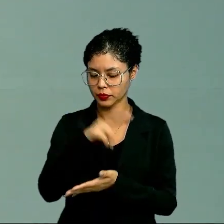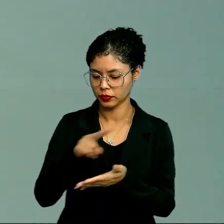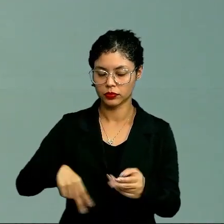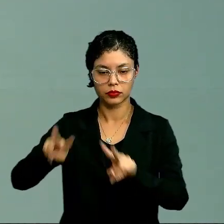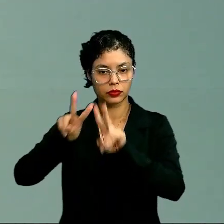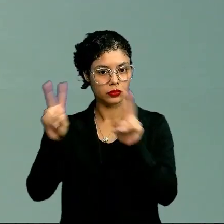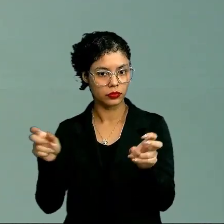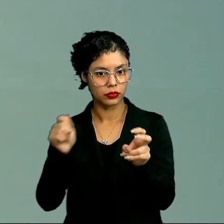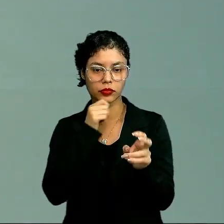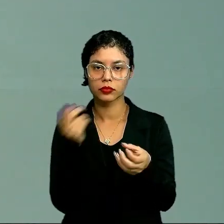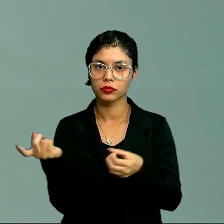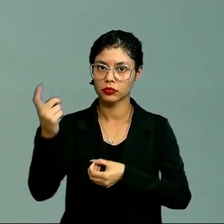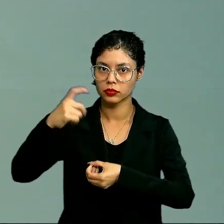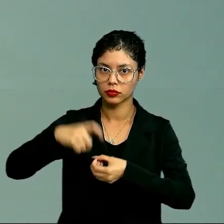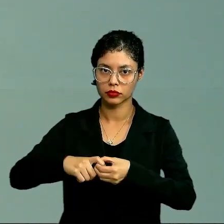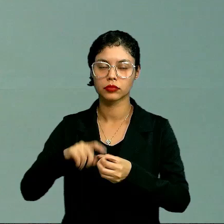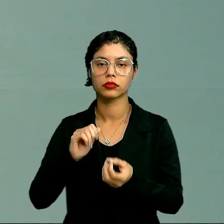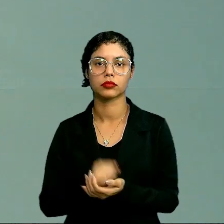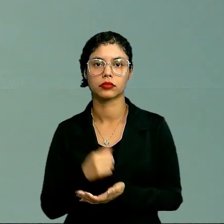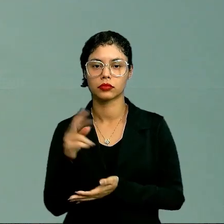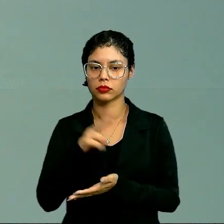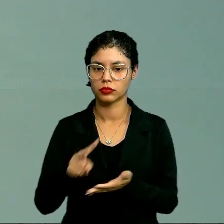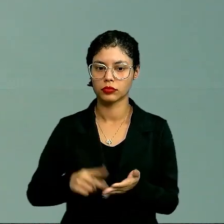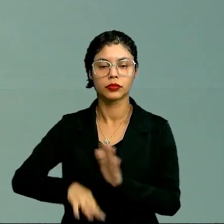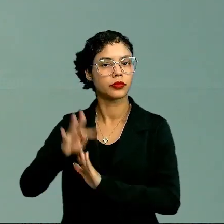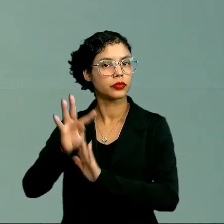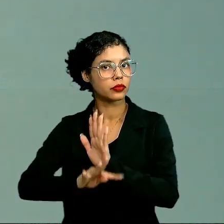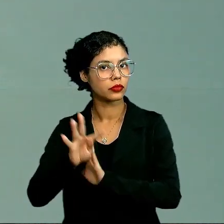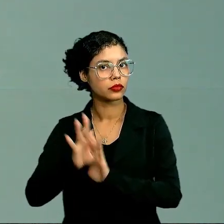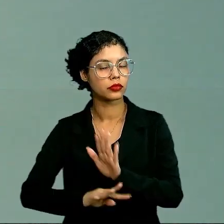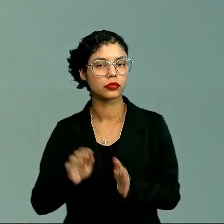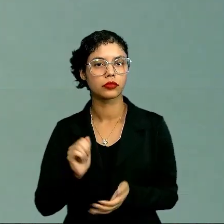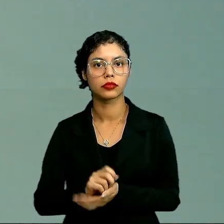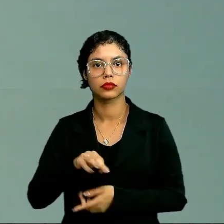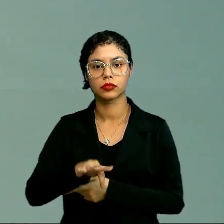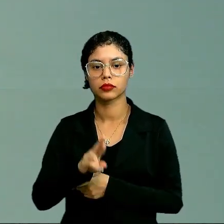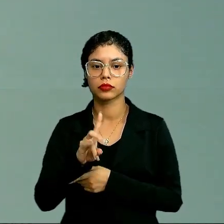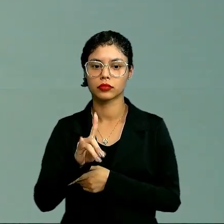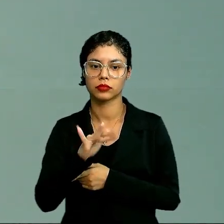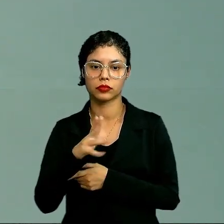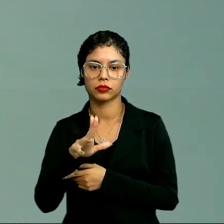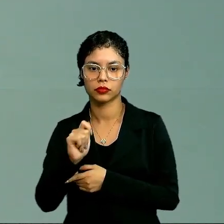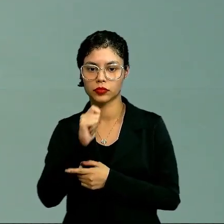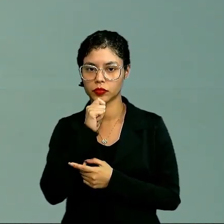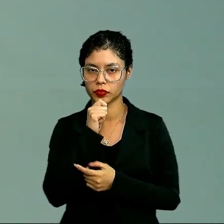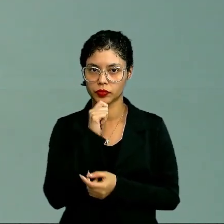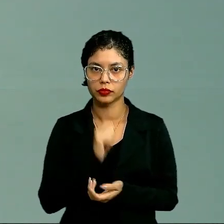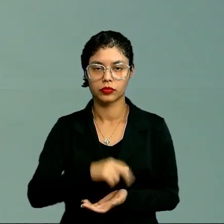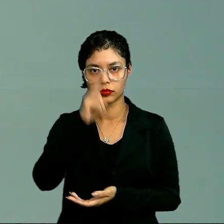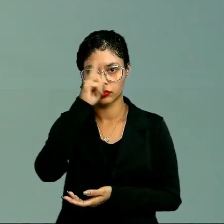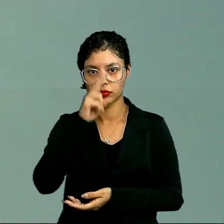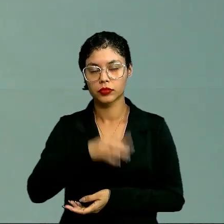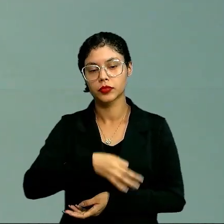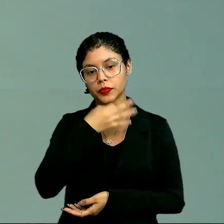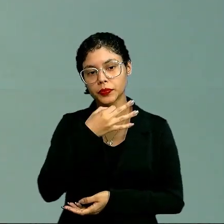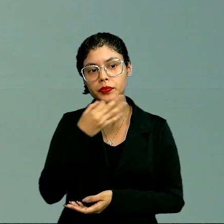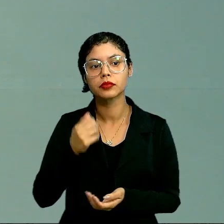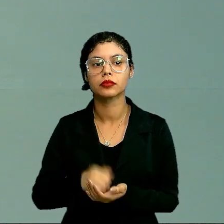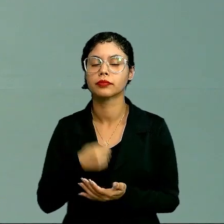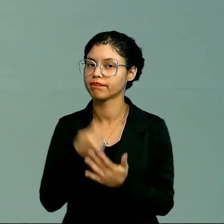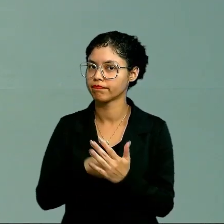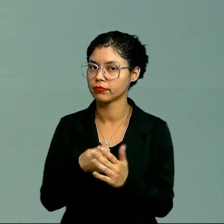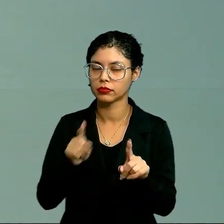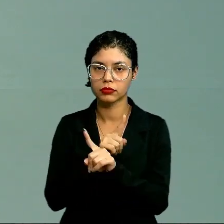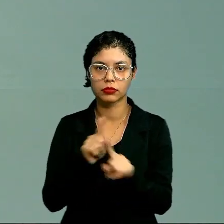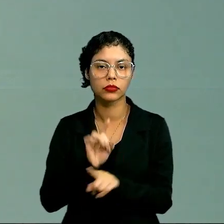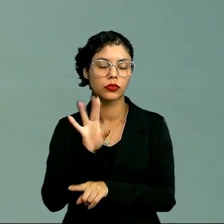tema, depois eu volto e faço a leitura dos textos motivacionais. Lembrando que essa é uma sugestão, não é obrigatório.